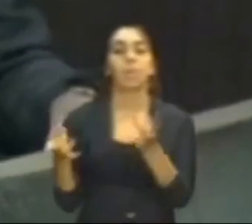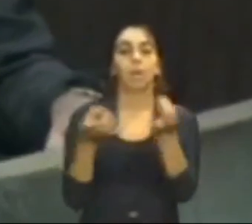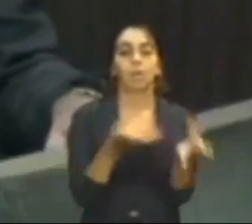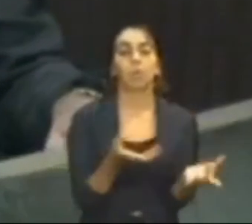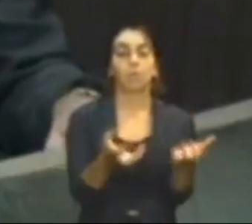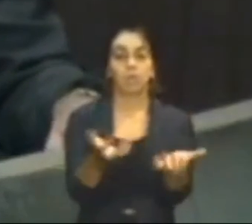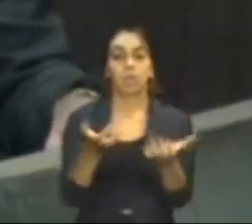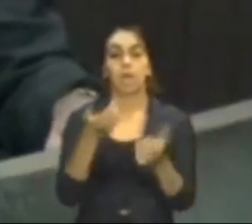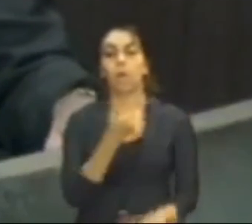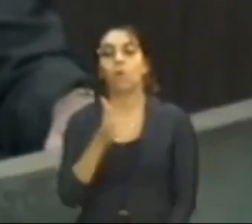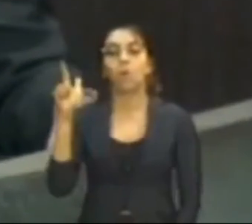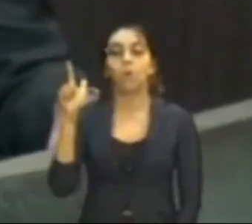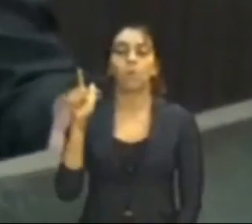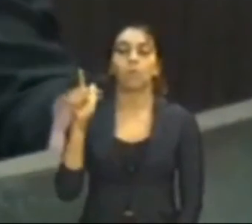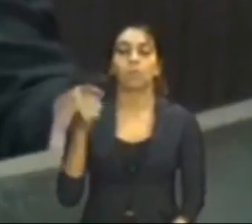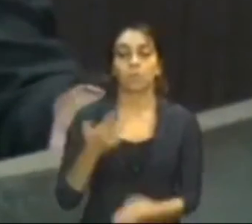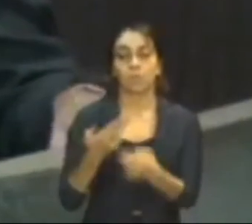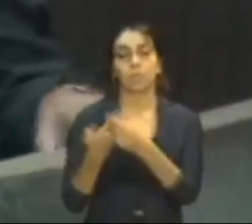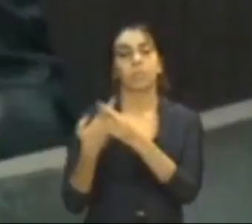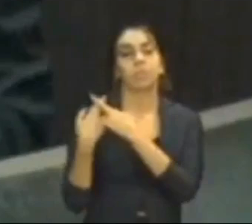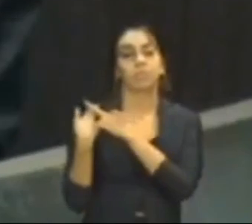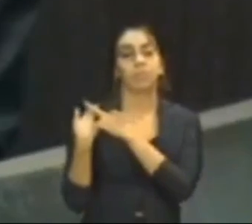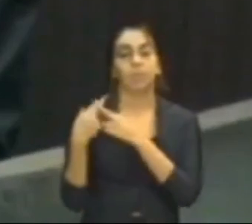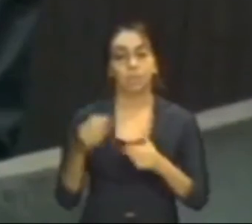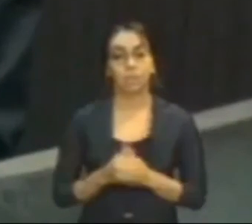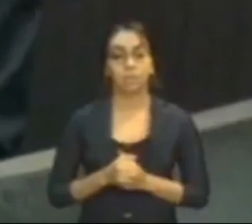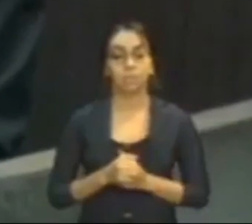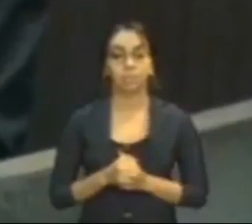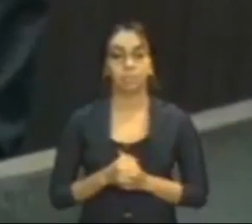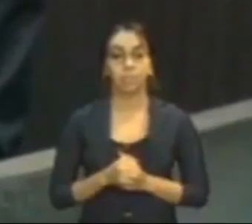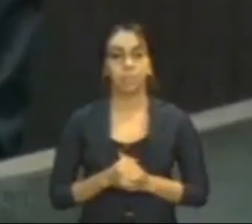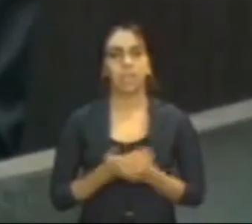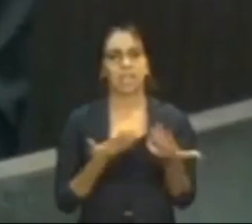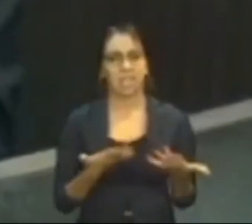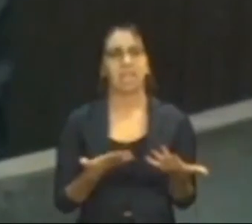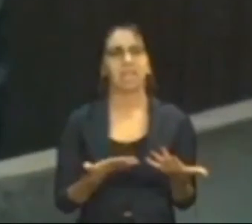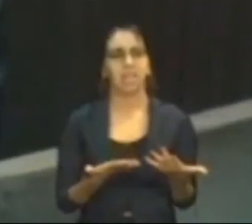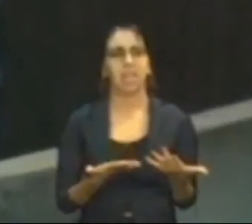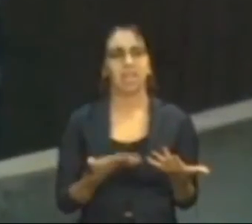as quais o eleitor, o cidadão, nobremente lhe confiou.